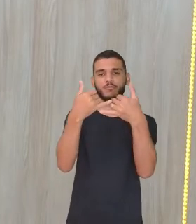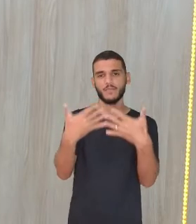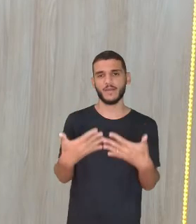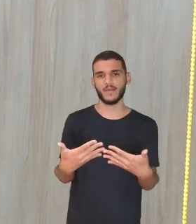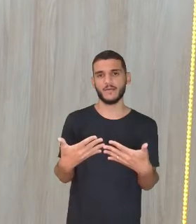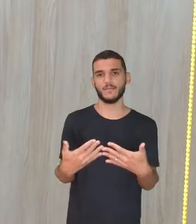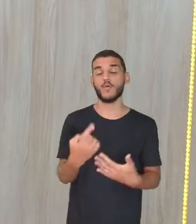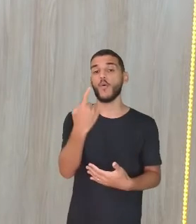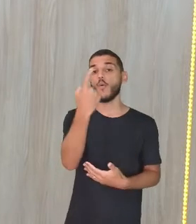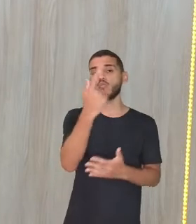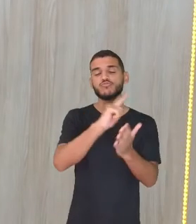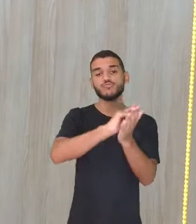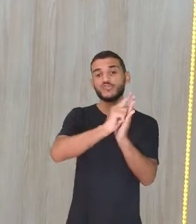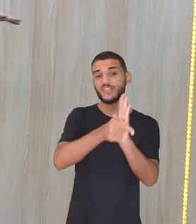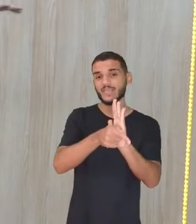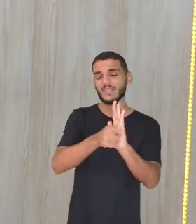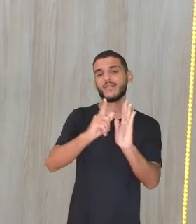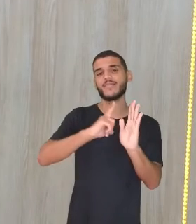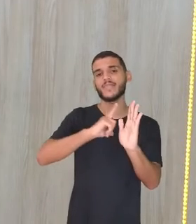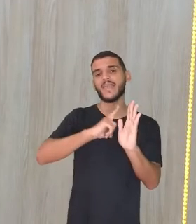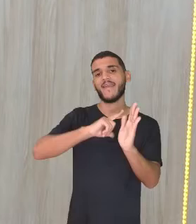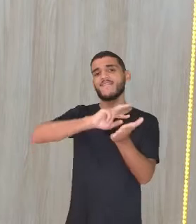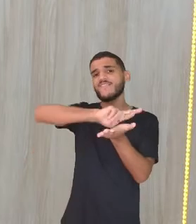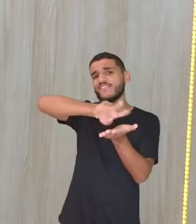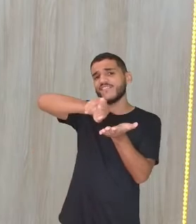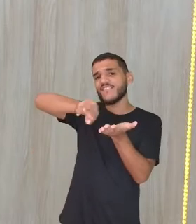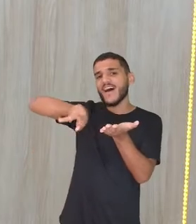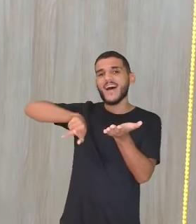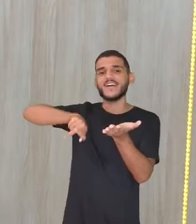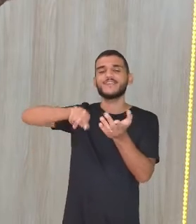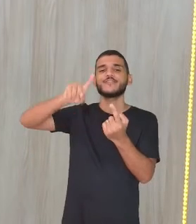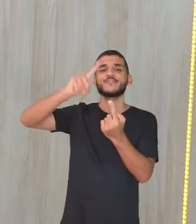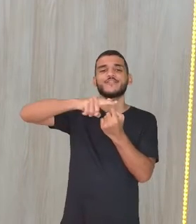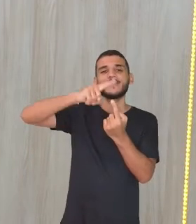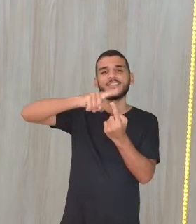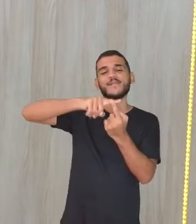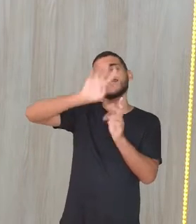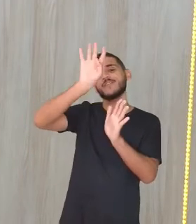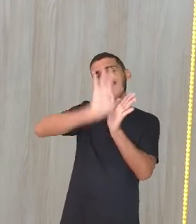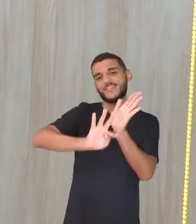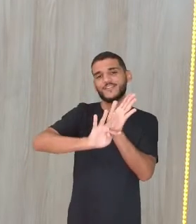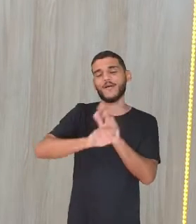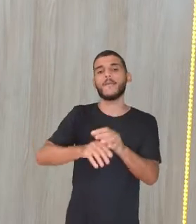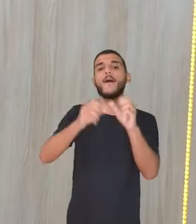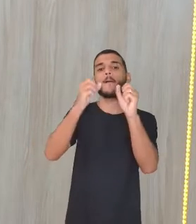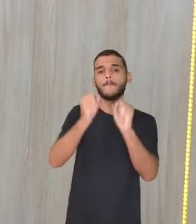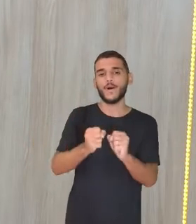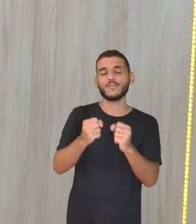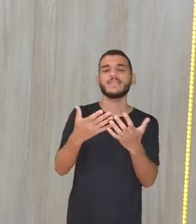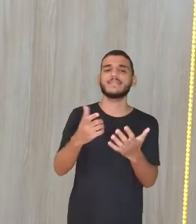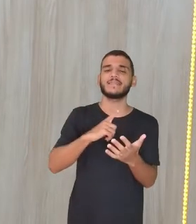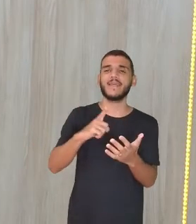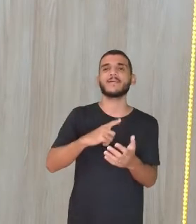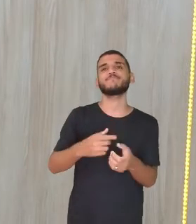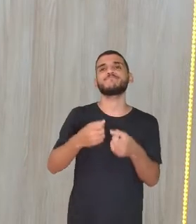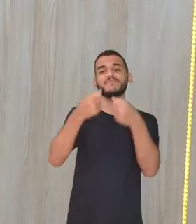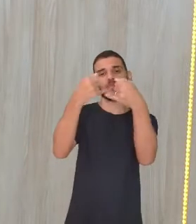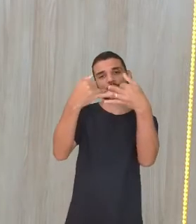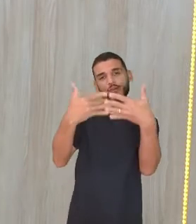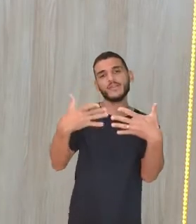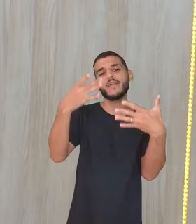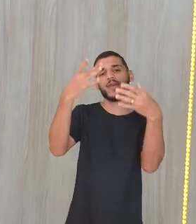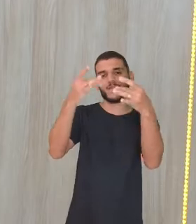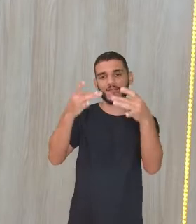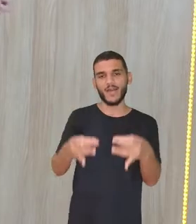gente pode encontrar vários tipos textuais. Então, um mesmo gênero pode ter uma parte descritiva, uma parte argumentativa,